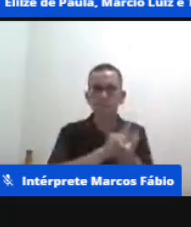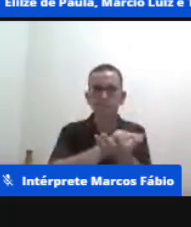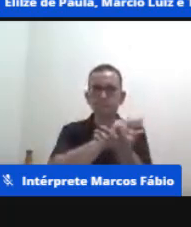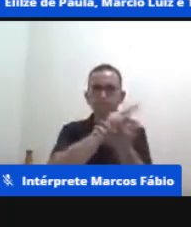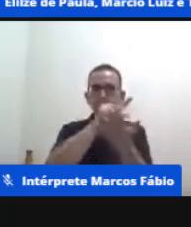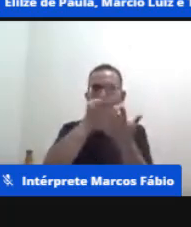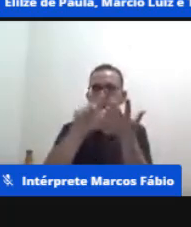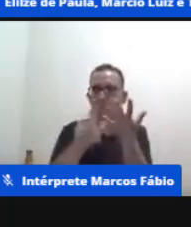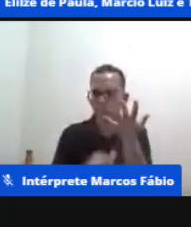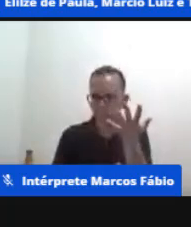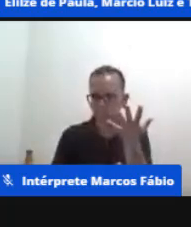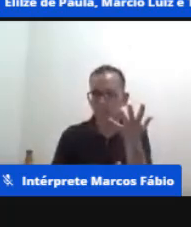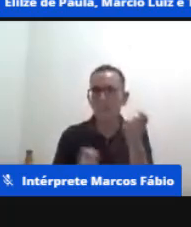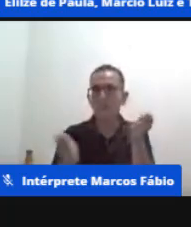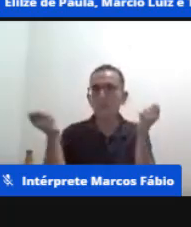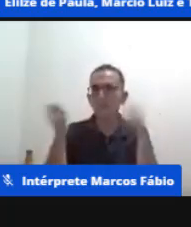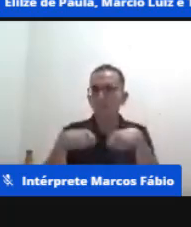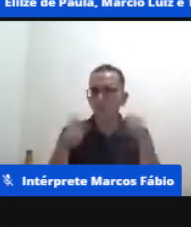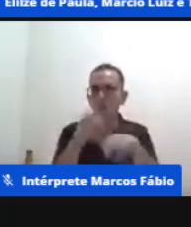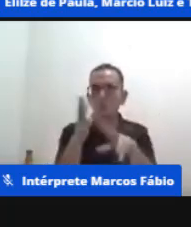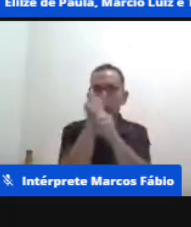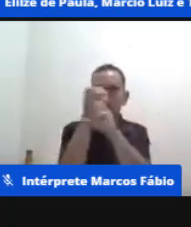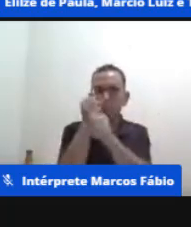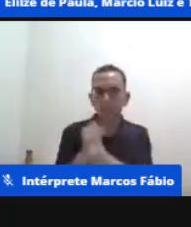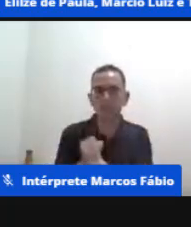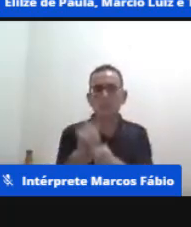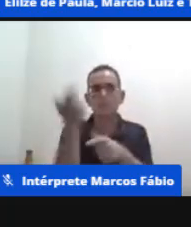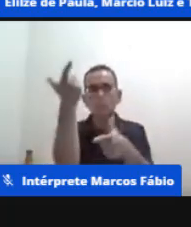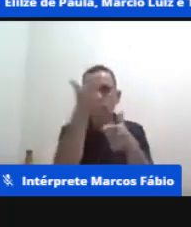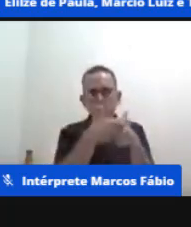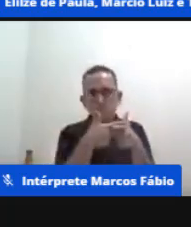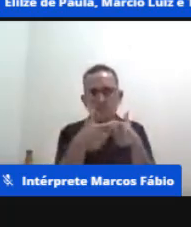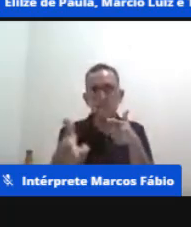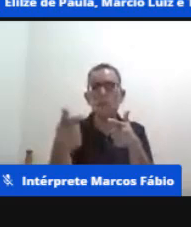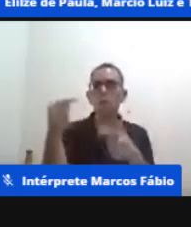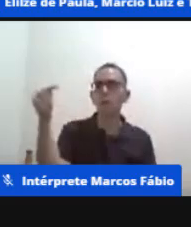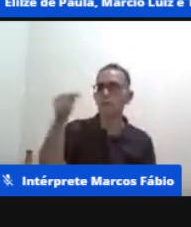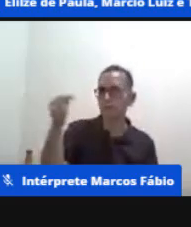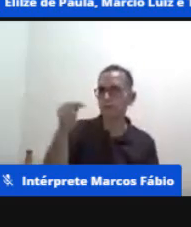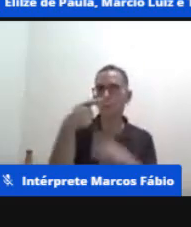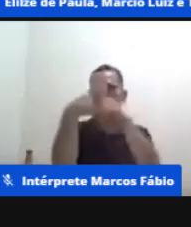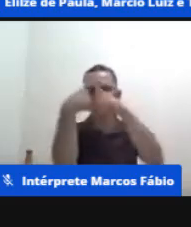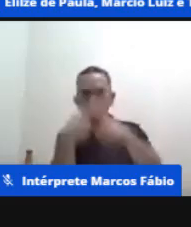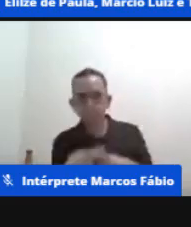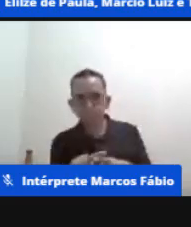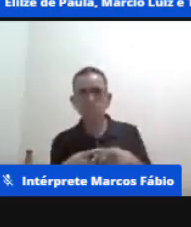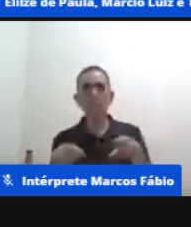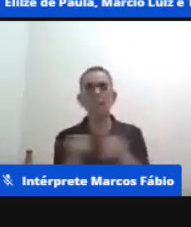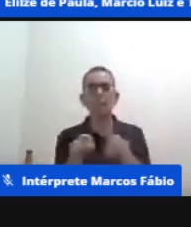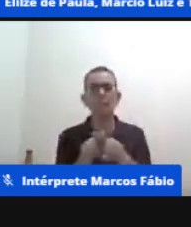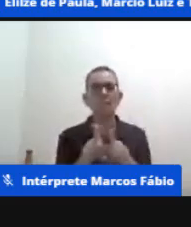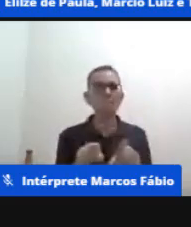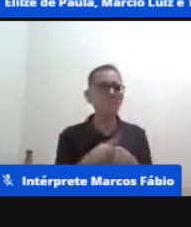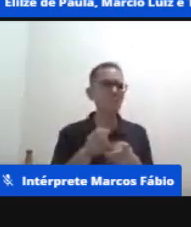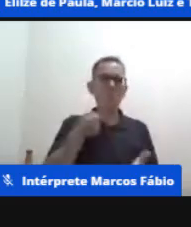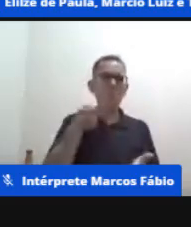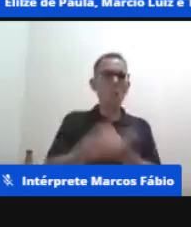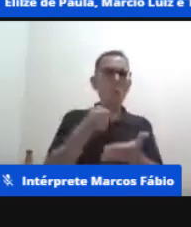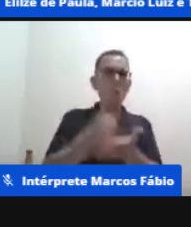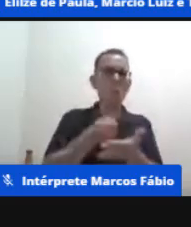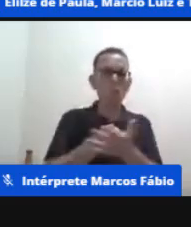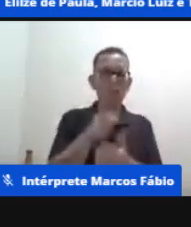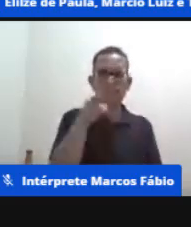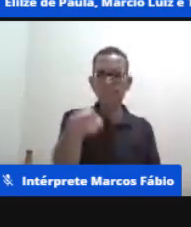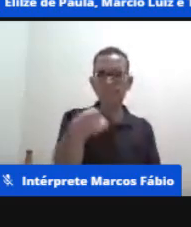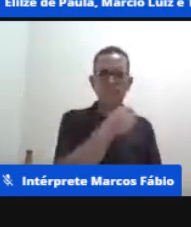adição, da subtração, da divisão. Mas, então, eu não vou cobrar tudo isso desse meu aluno? Não, eu